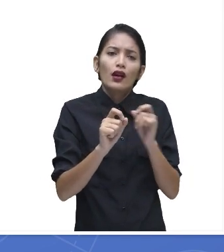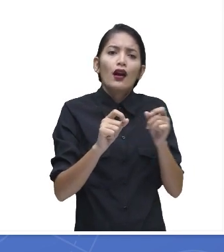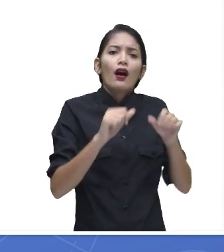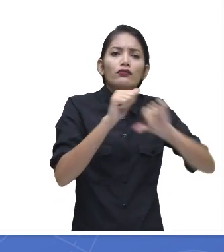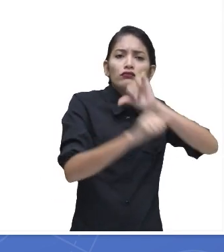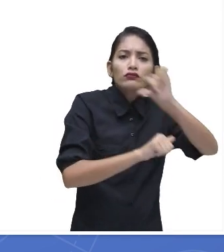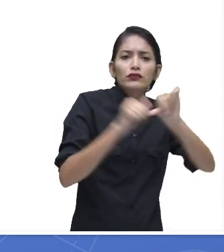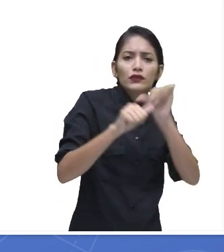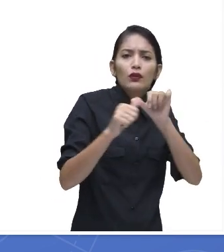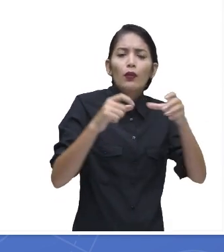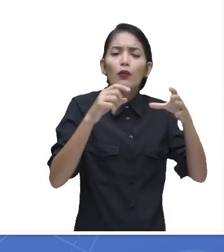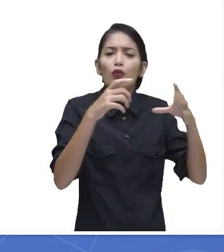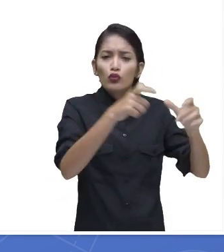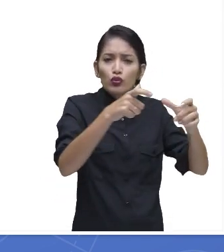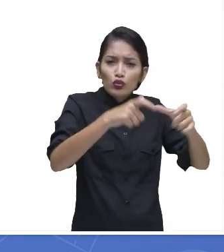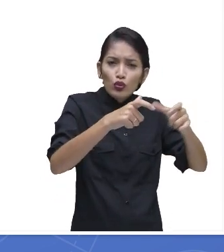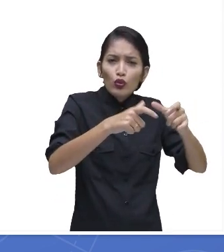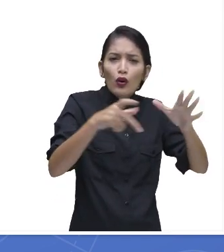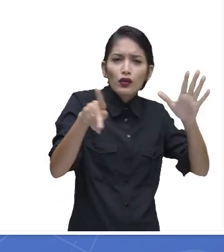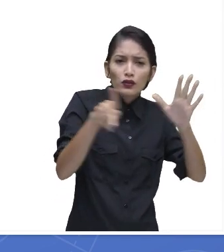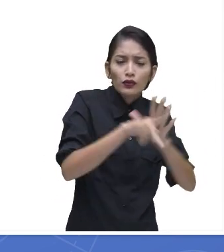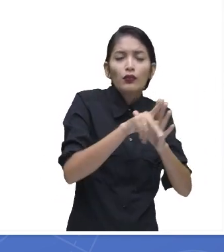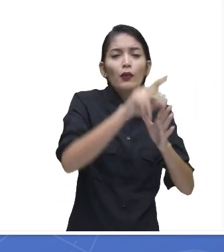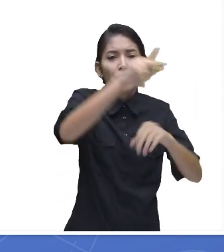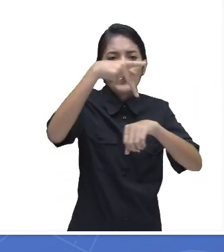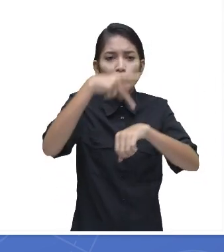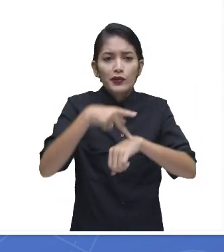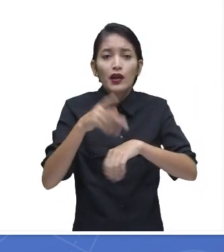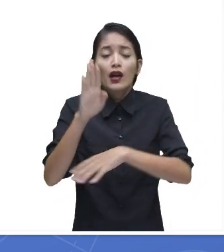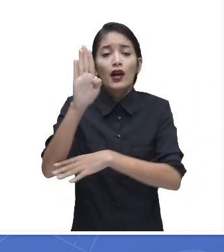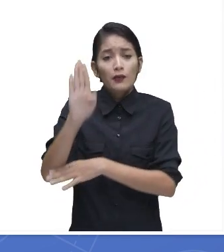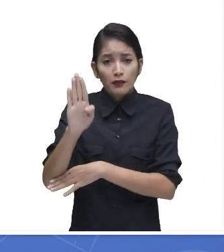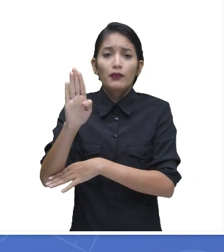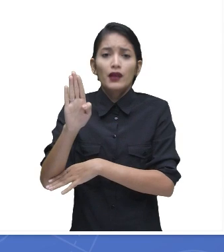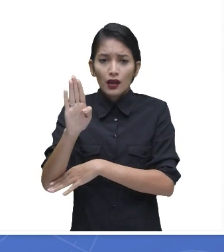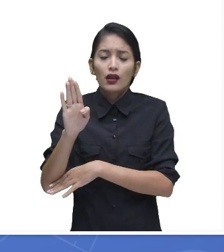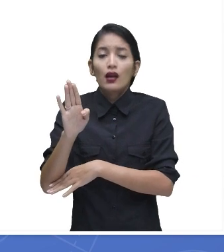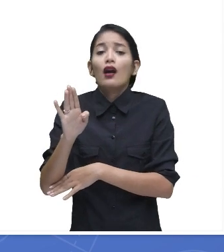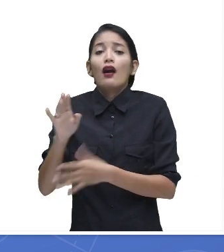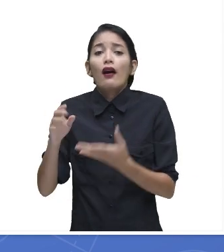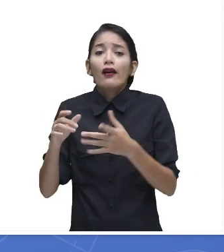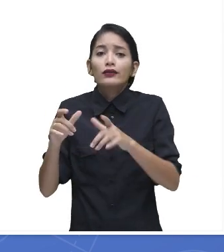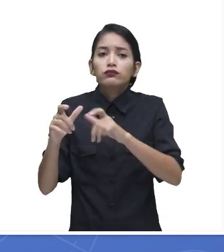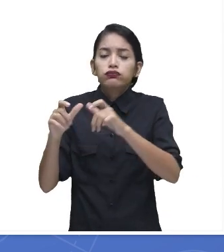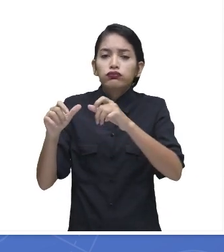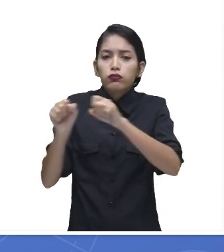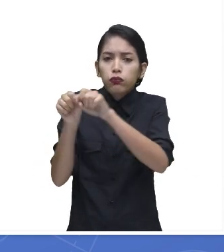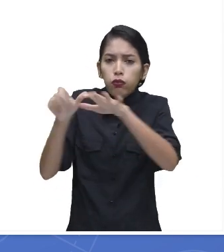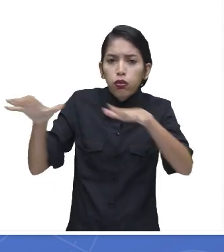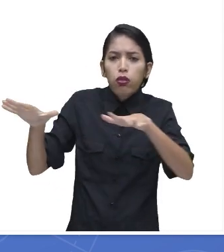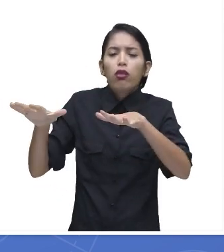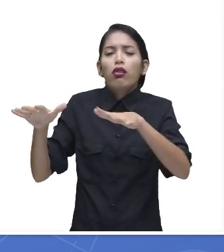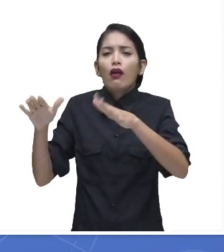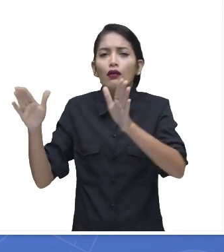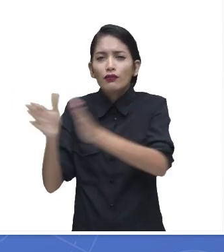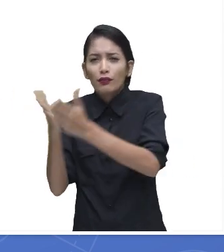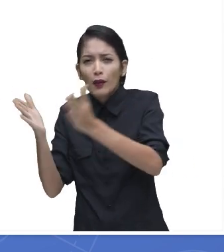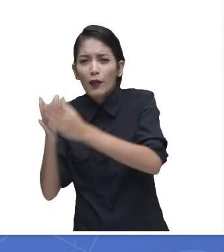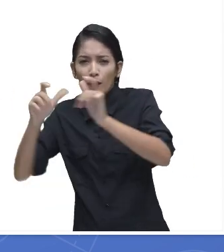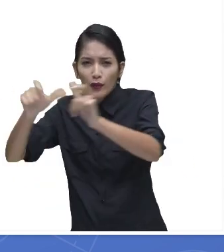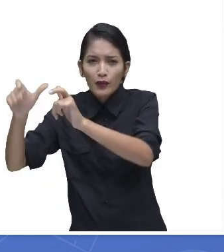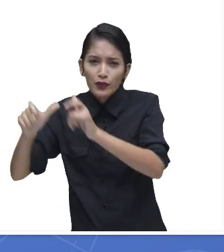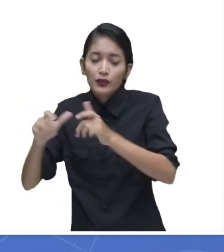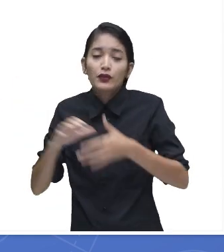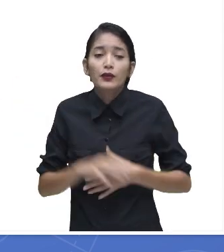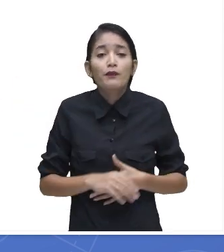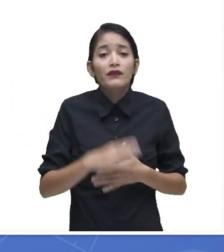em todo o país. Letra B, a proliferação de áreas periféricas e favelas em grandes cidades. Letra C, a difusão de políticas de